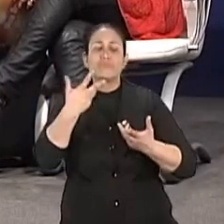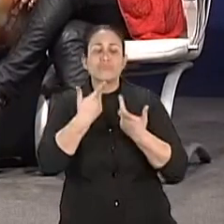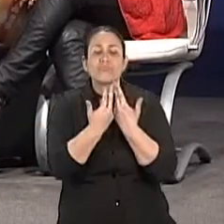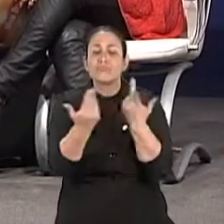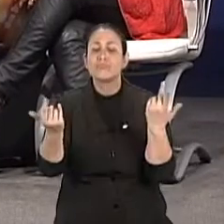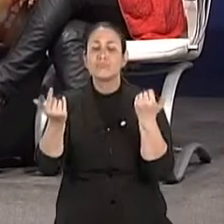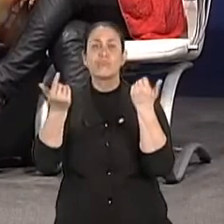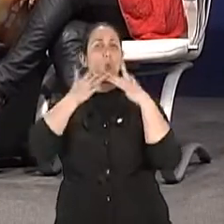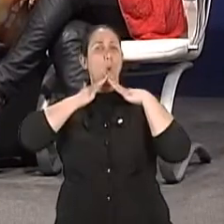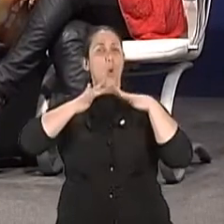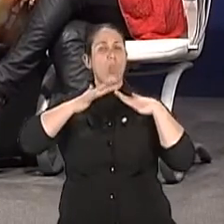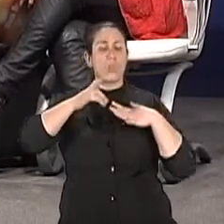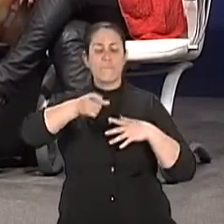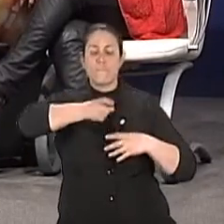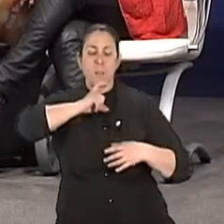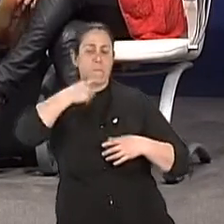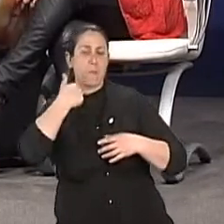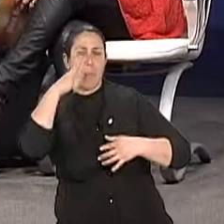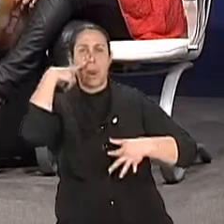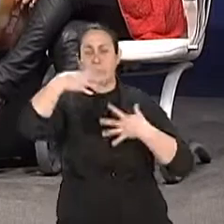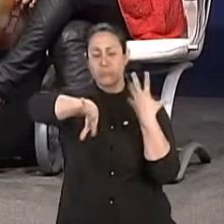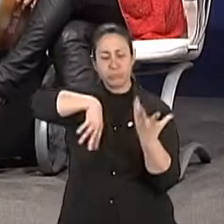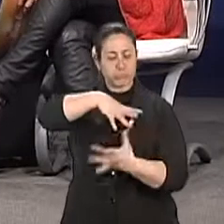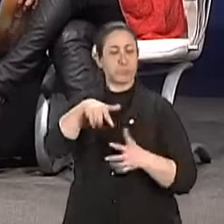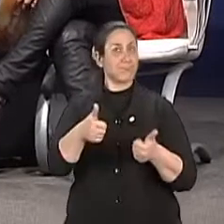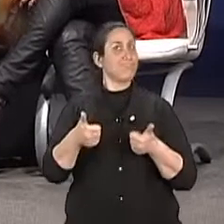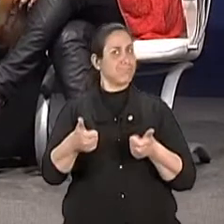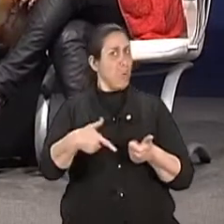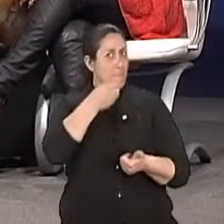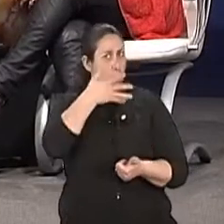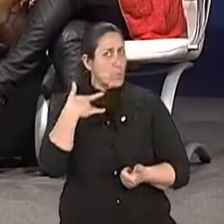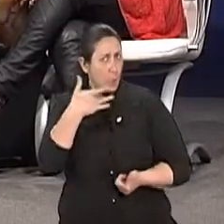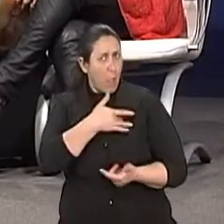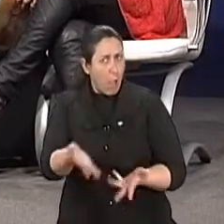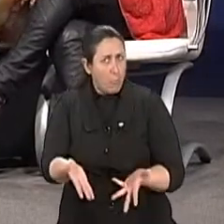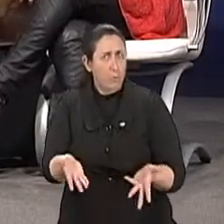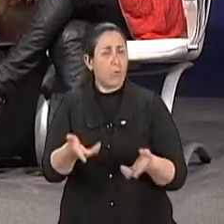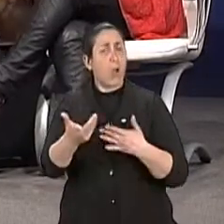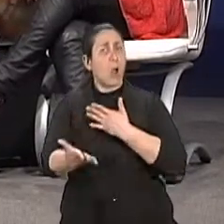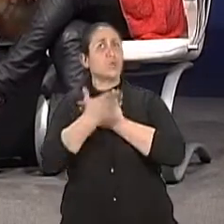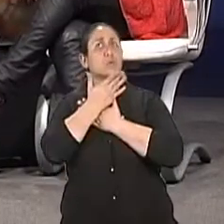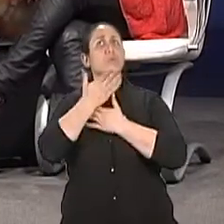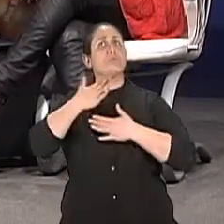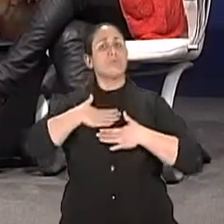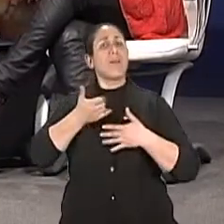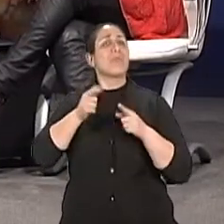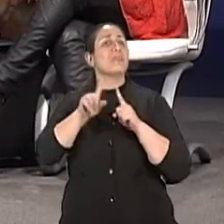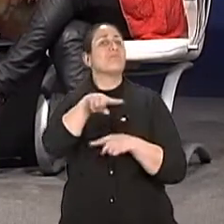come regularmente alimentação saudável, já é uma proteção, né? O problema é quando não come isso,